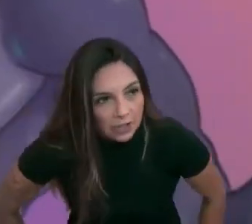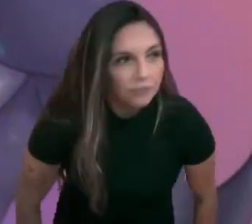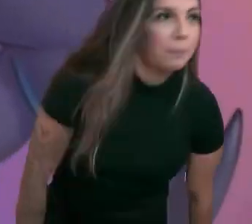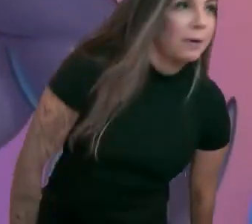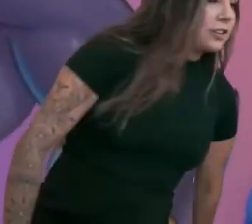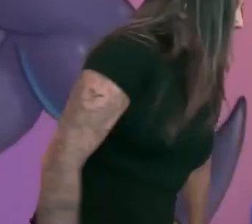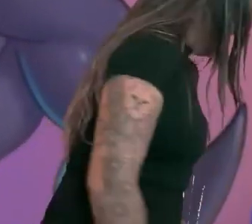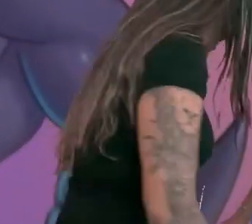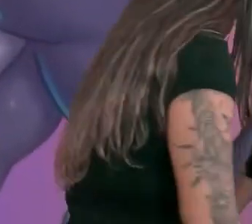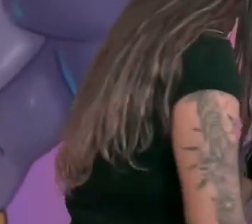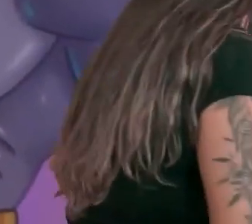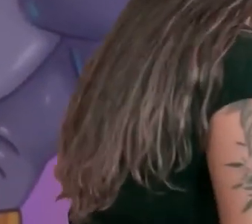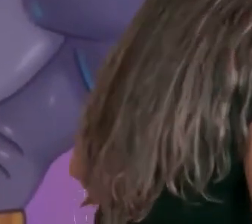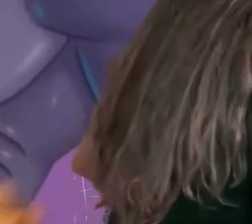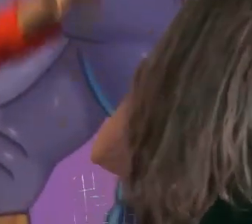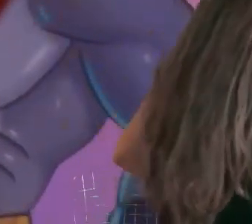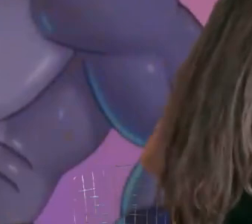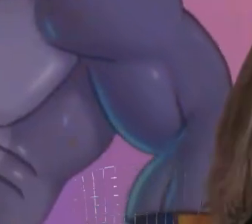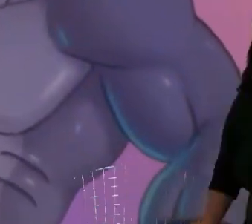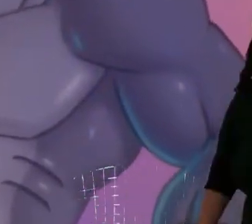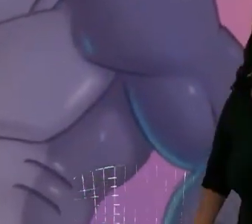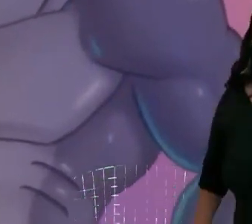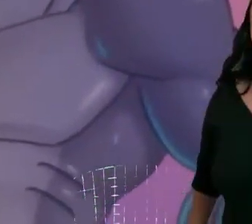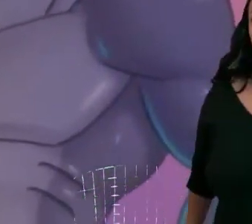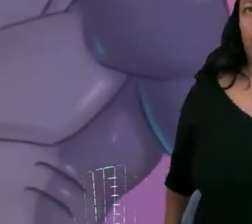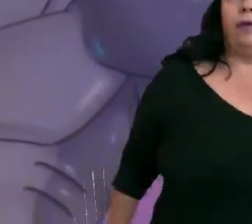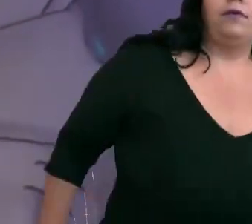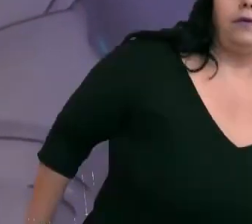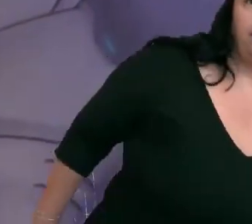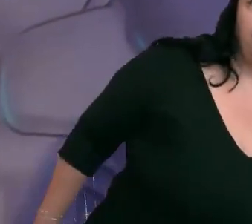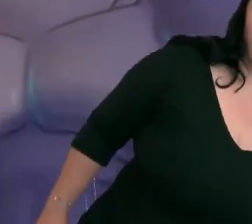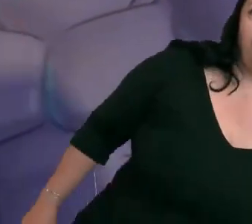se chama Clara. Vamos chamar. Venha, Clara!